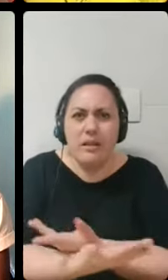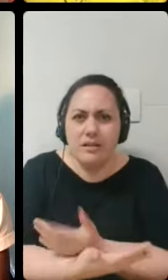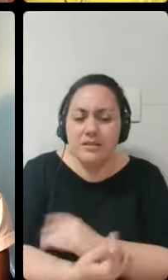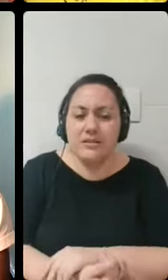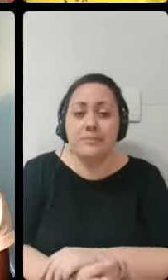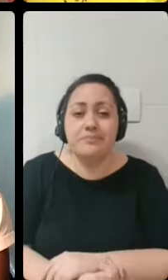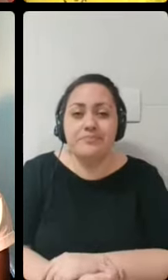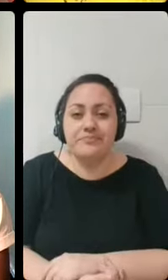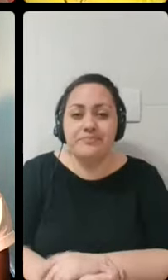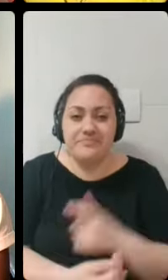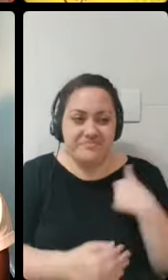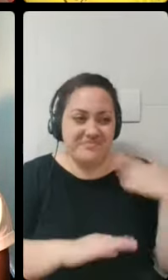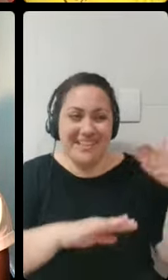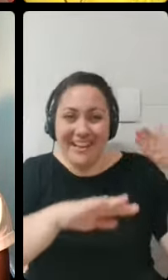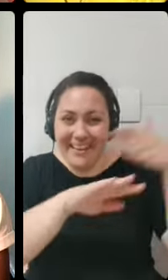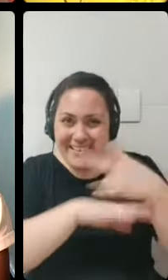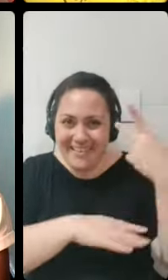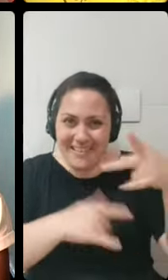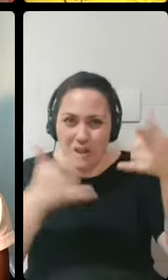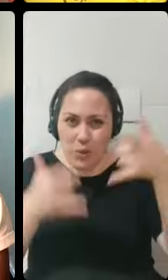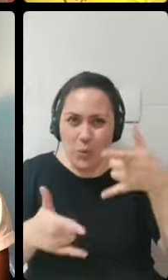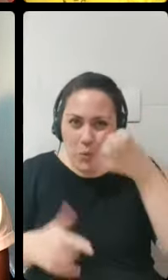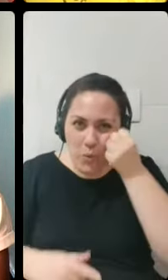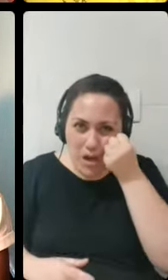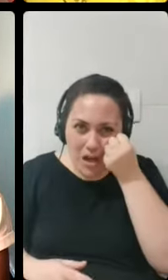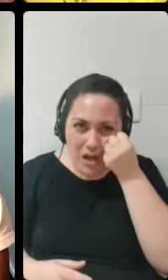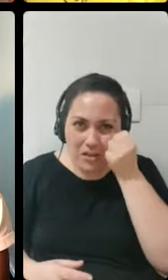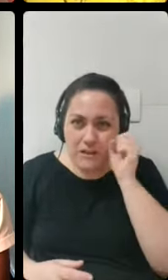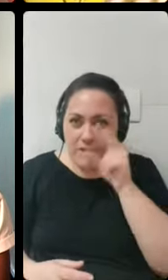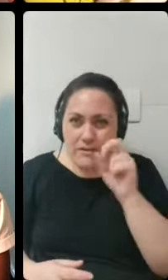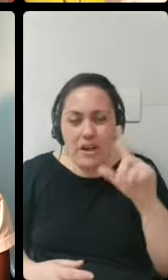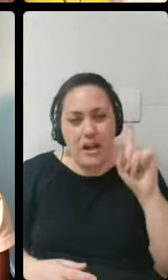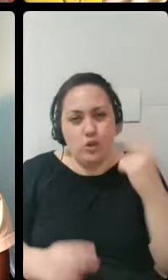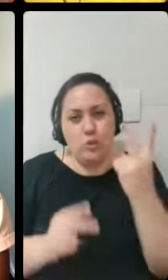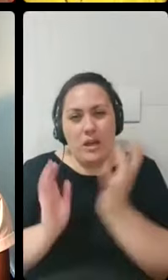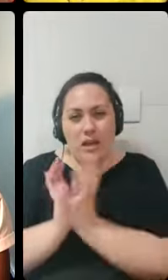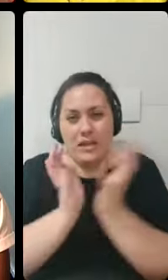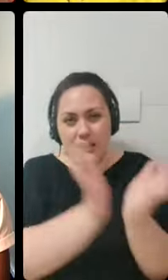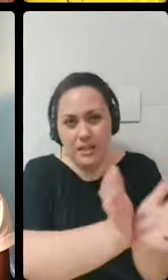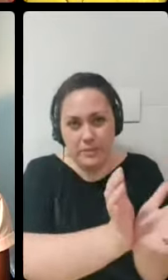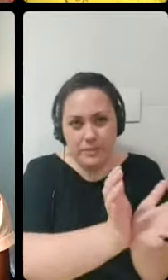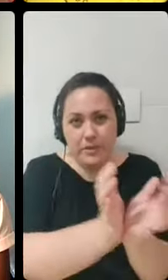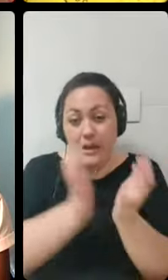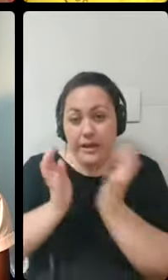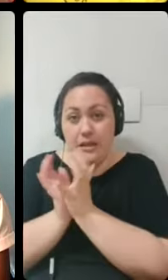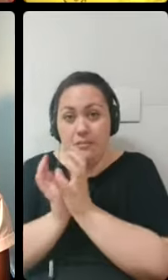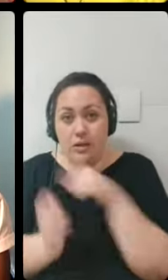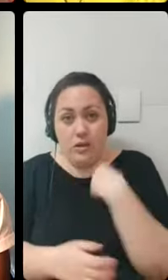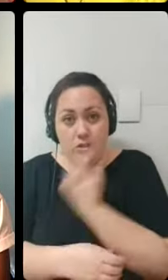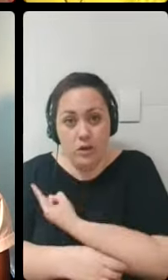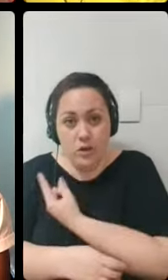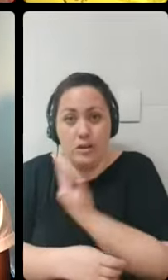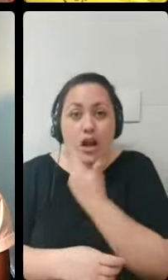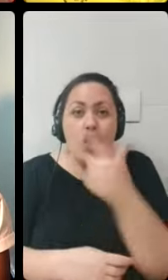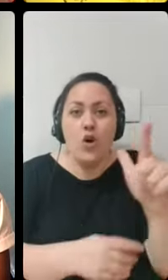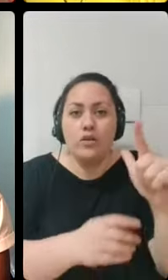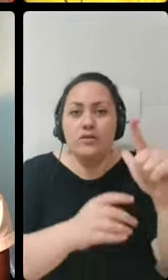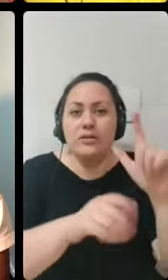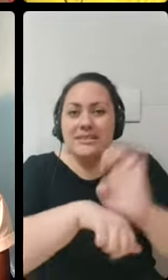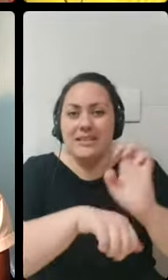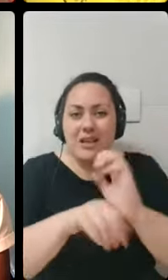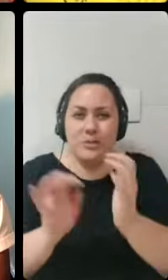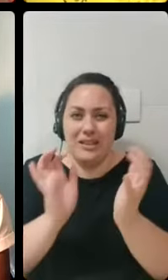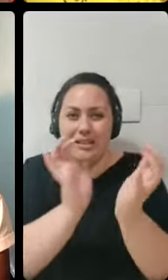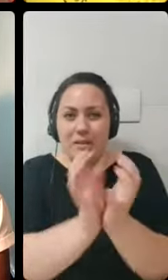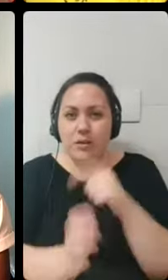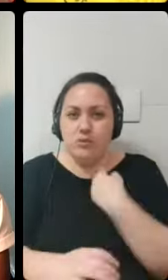gente entrou no quarto, que tava todos os outros, que a gente era em duas equipes, né? Uma nossa e outra de outro estado. A gente entrou em silêncio